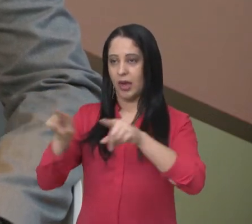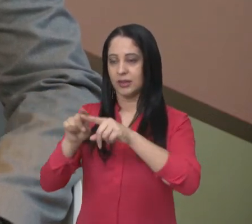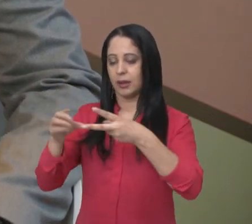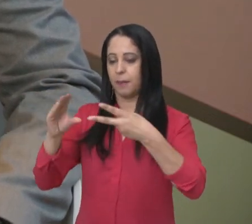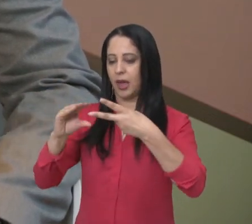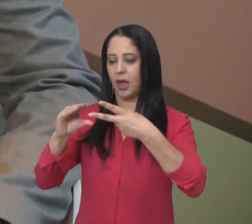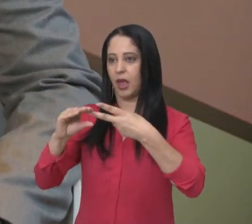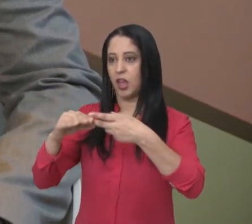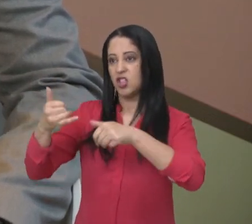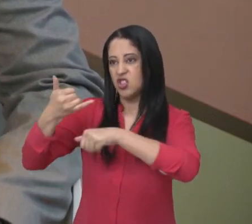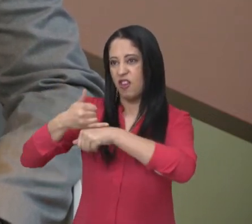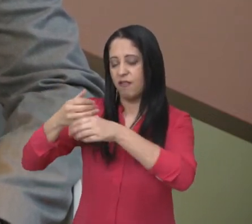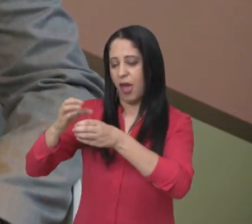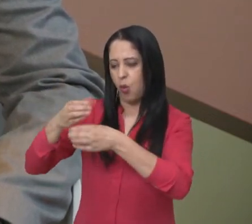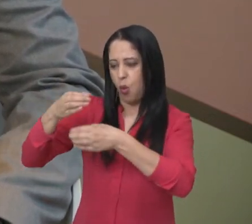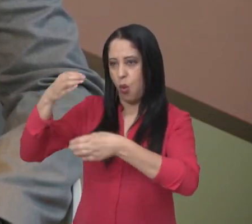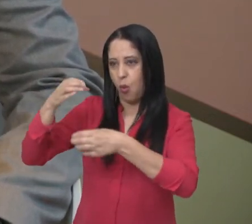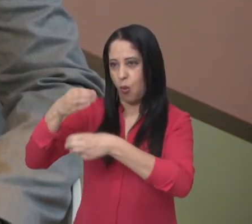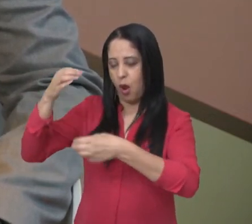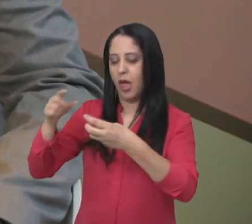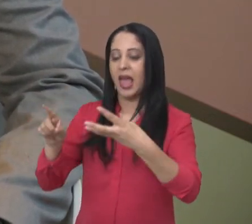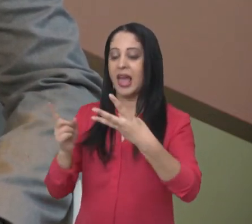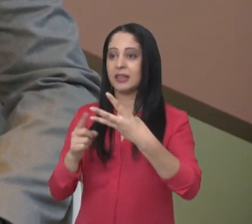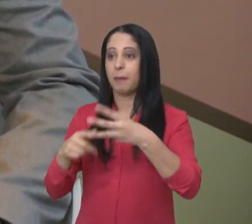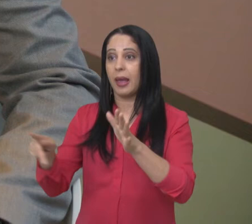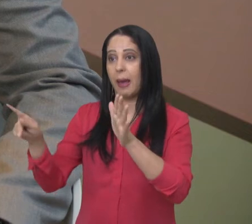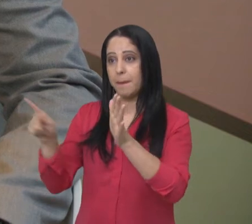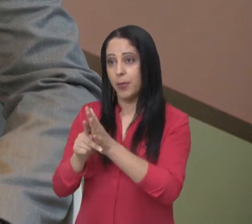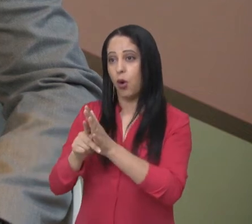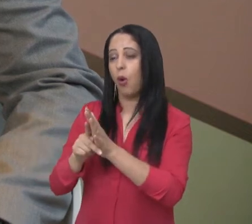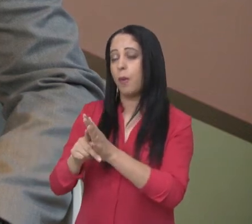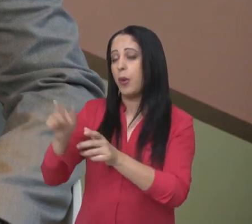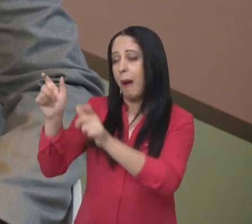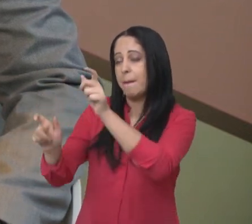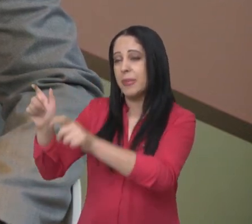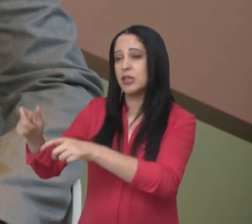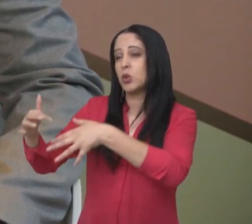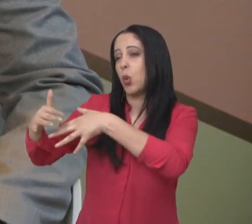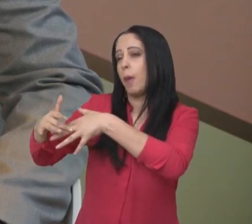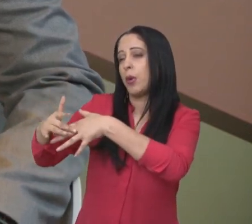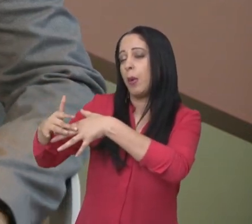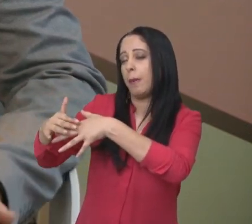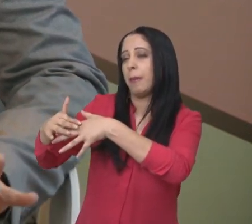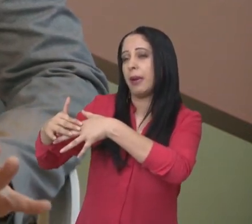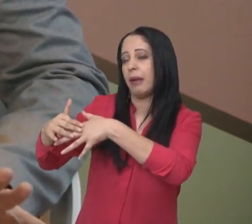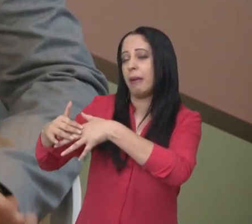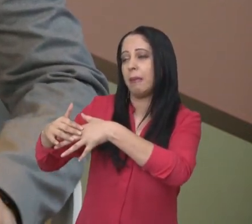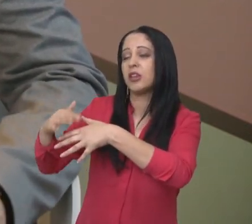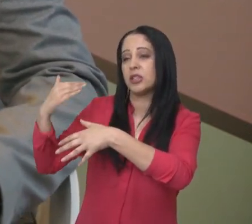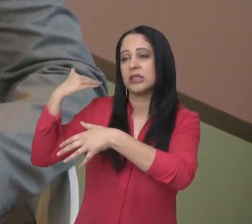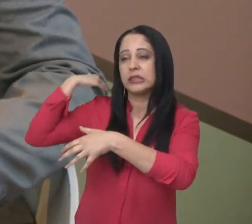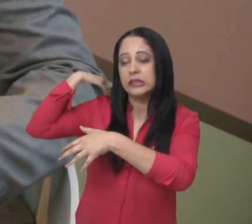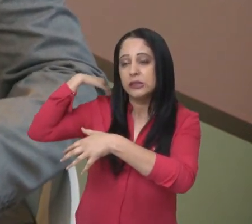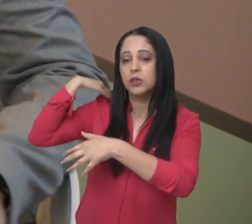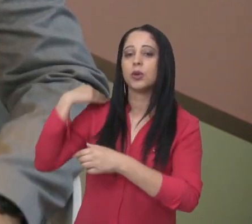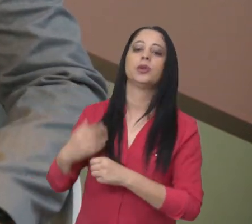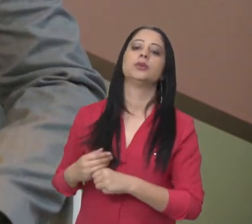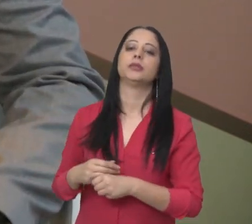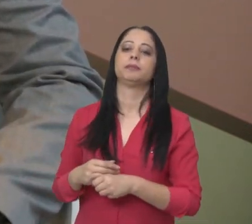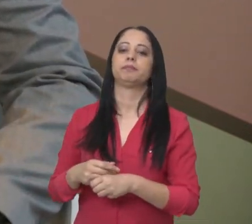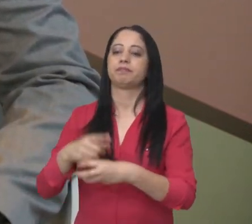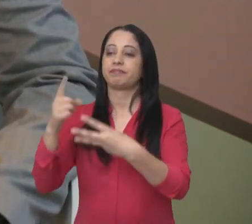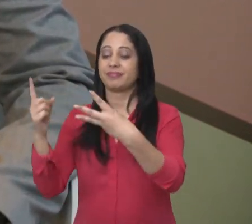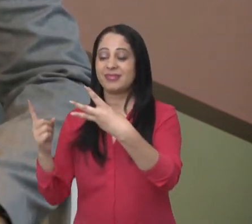e o ortopédico, o terapêutico, né? Que é o mais indicado para quem tem problema de coluna. Lógico que cada caso é um caso, mas o